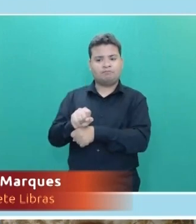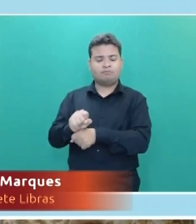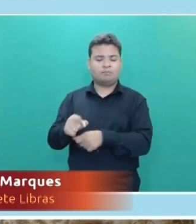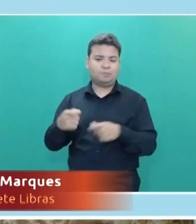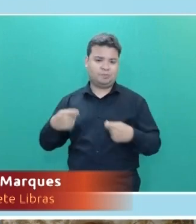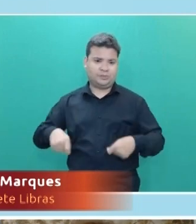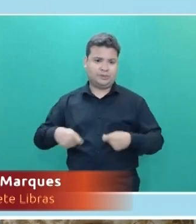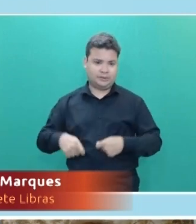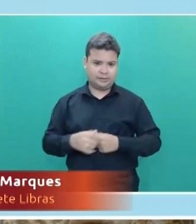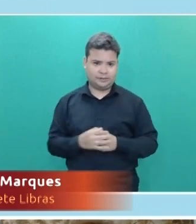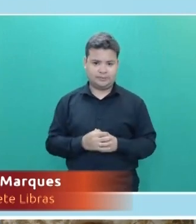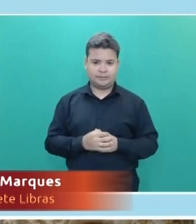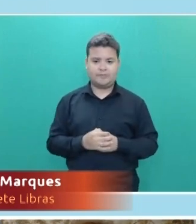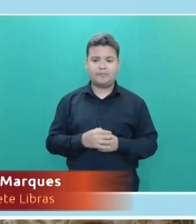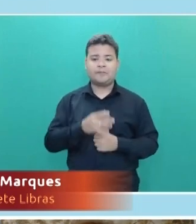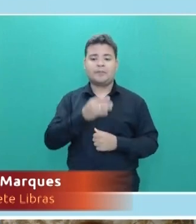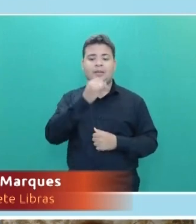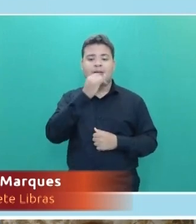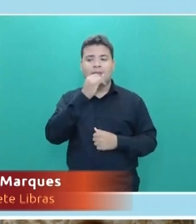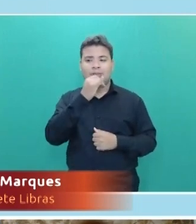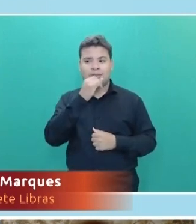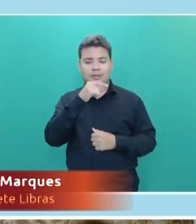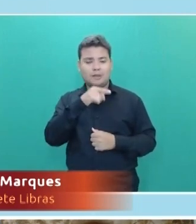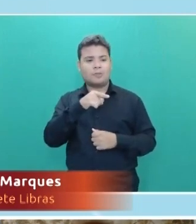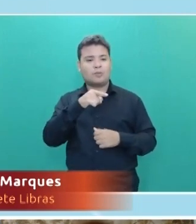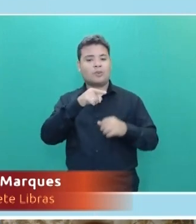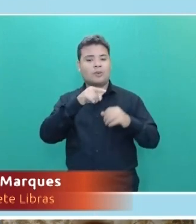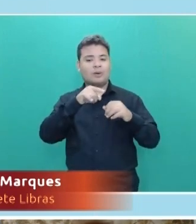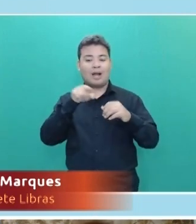a propaganda do crime, por exemplo, né?